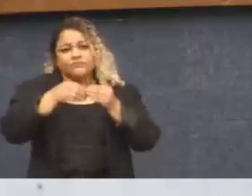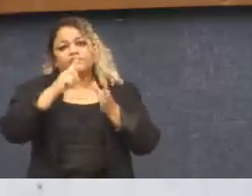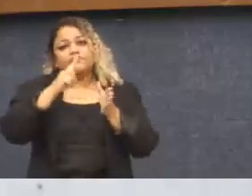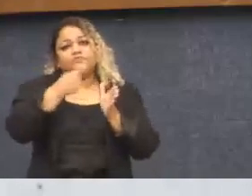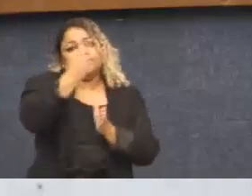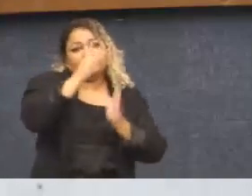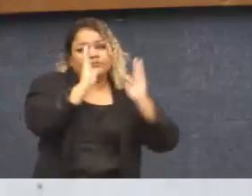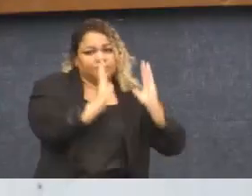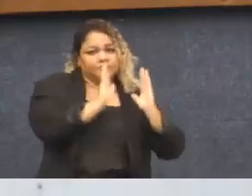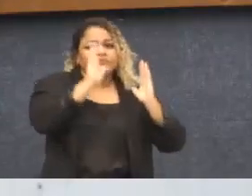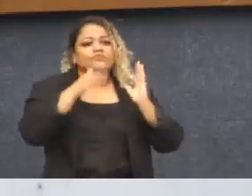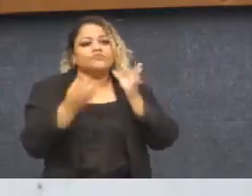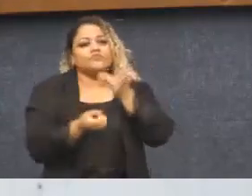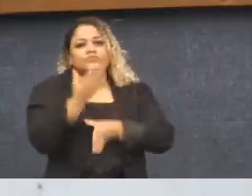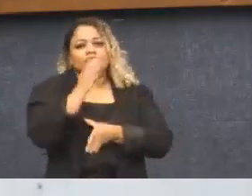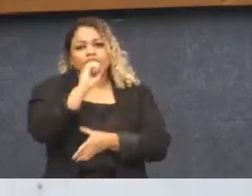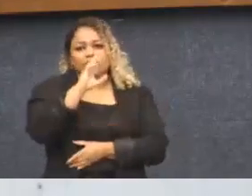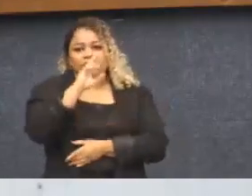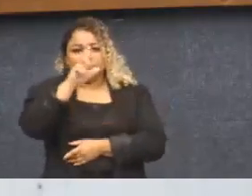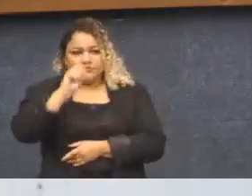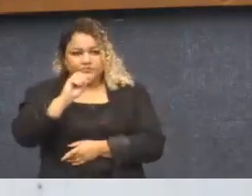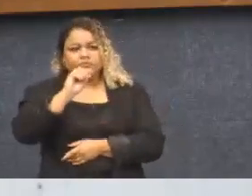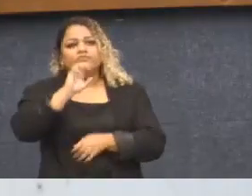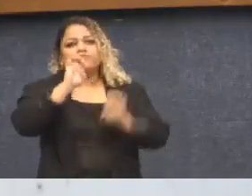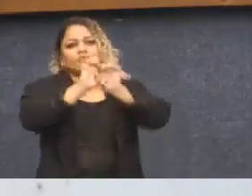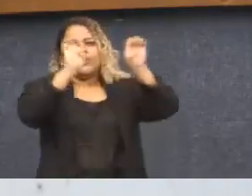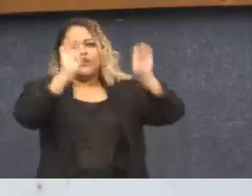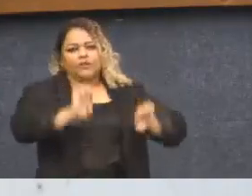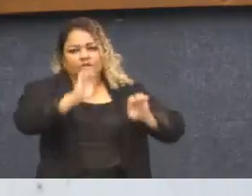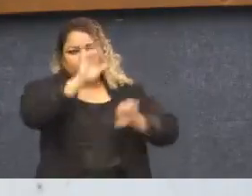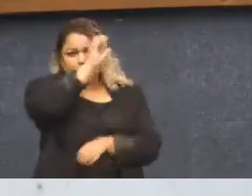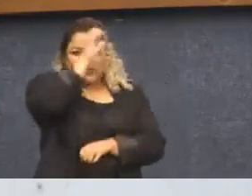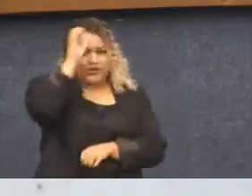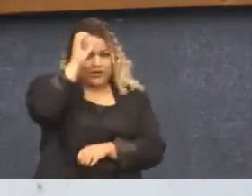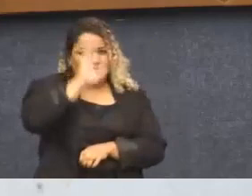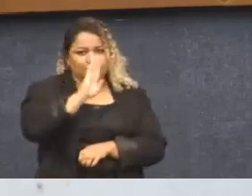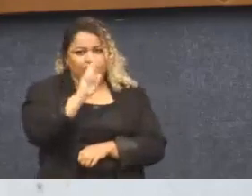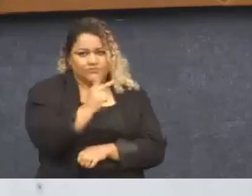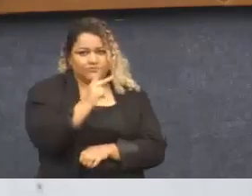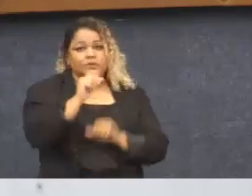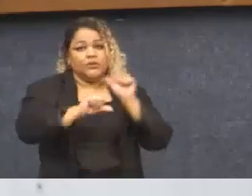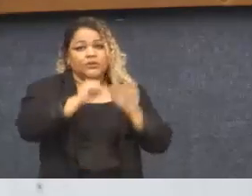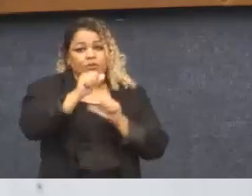estrutura organizacional da Câmara Municipal de Belo Horizonte, altera as leis de número